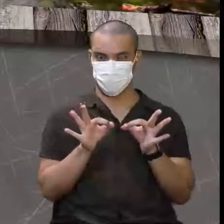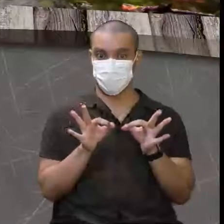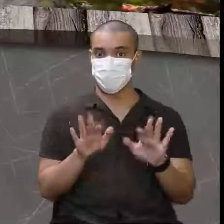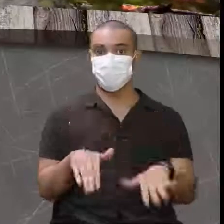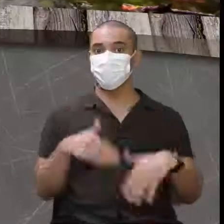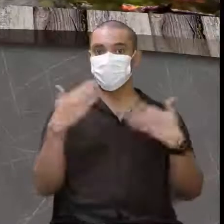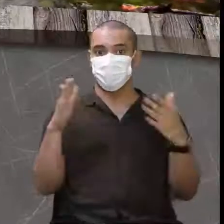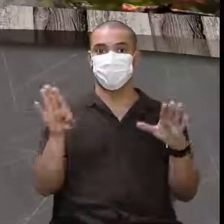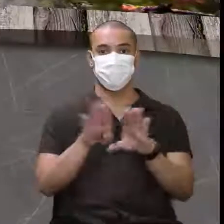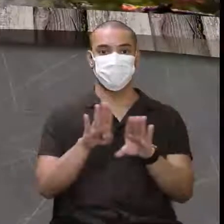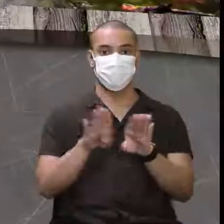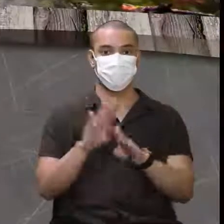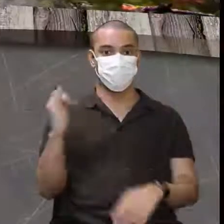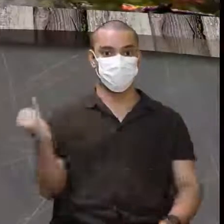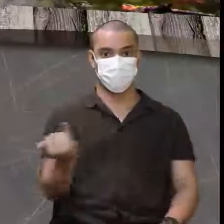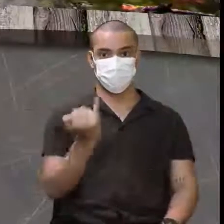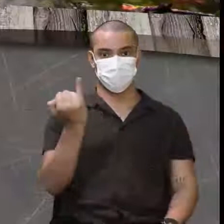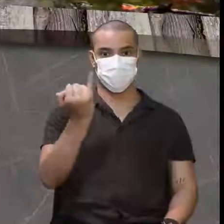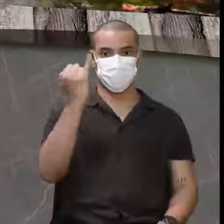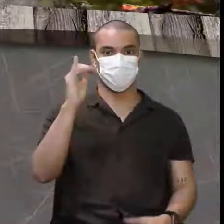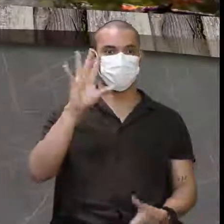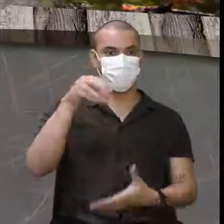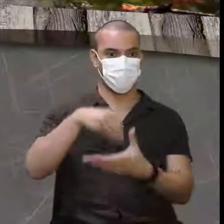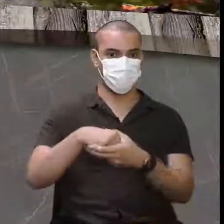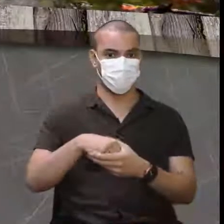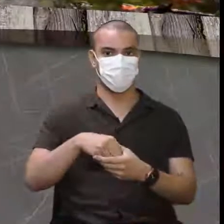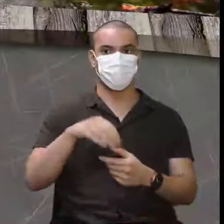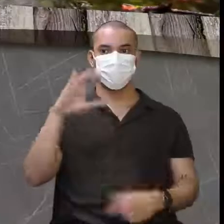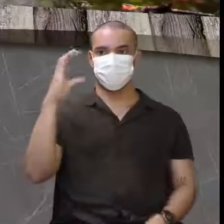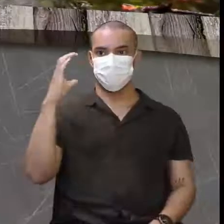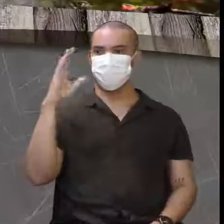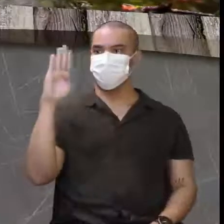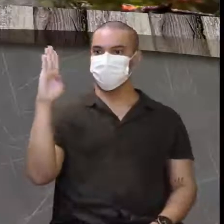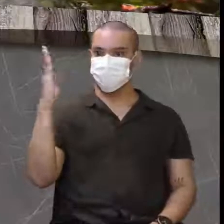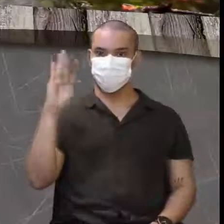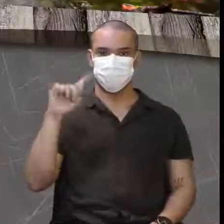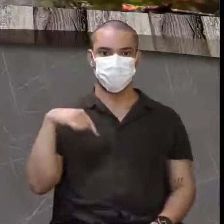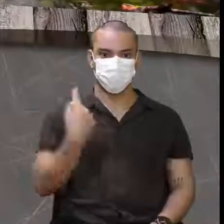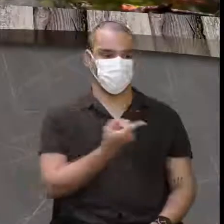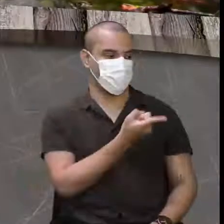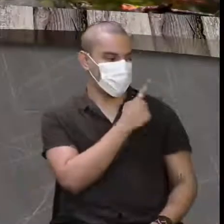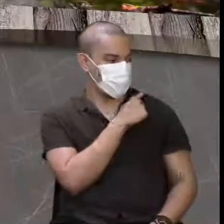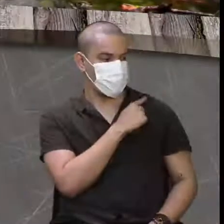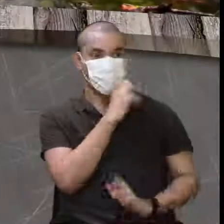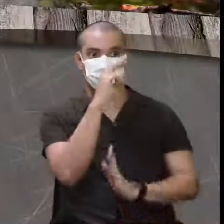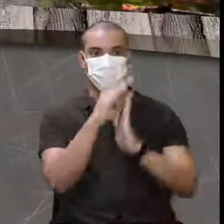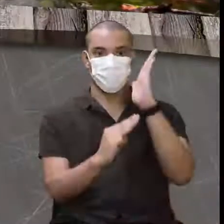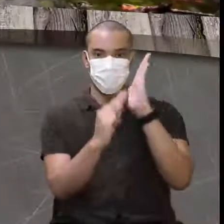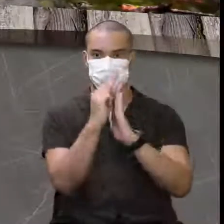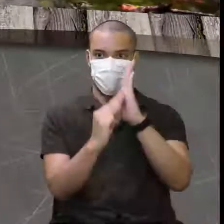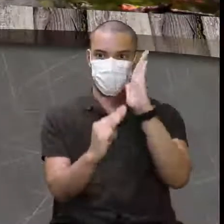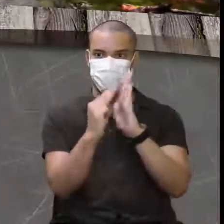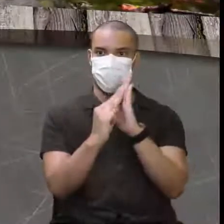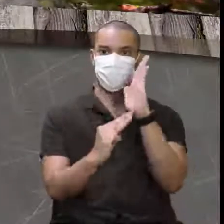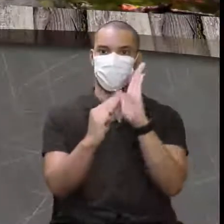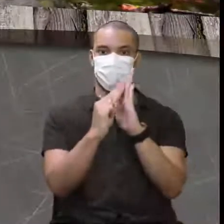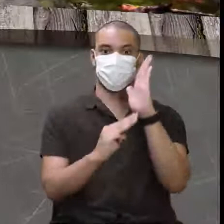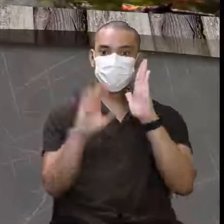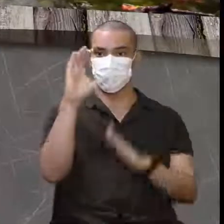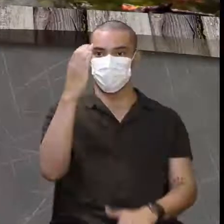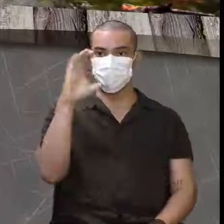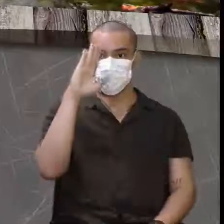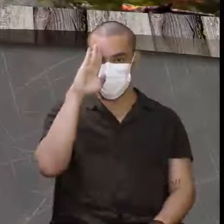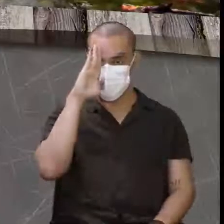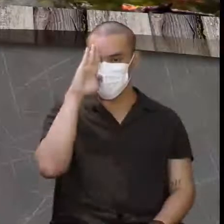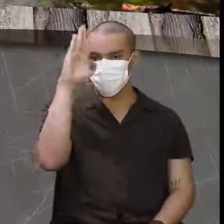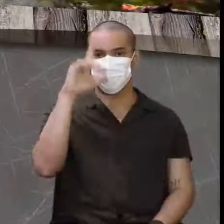E é muito importante na ciência, vocês viram isso também no primeiro ano, Quando a gente falou dos métodos científicos, é primordial que você tenha